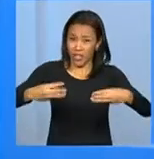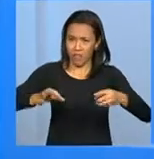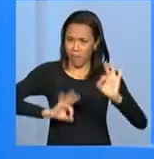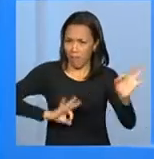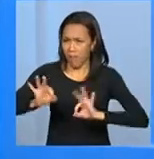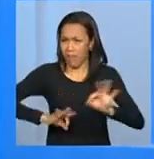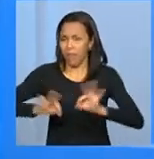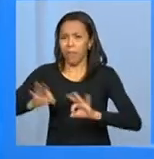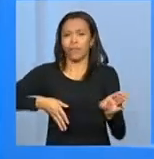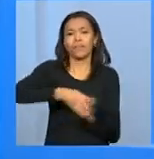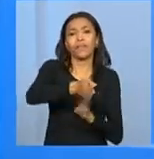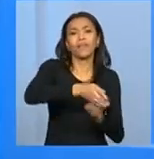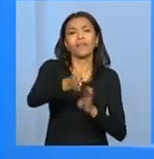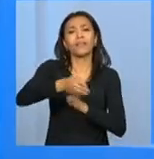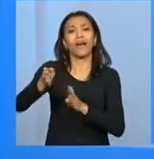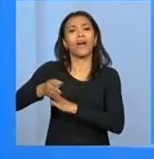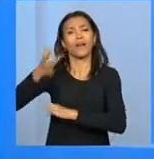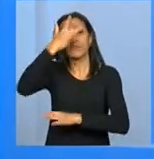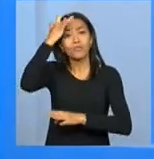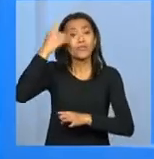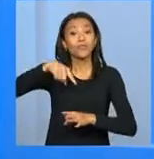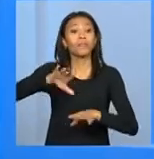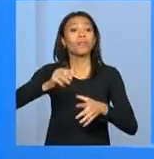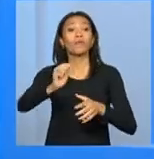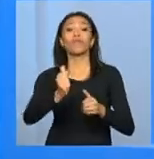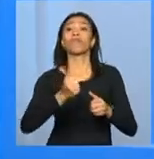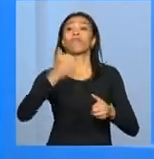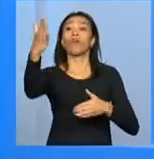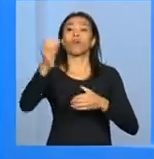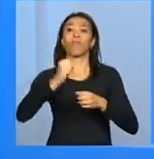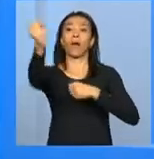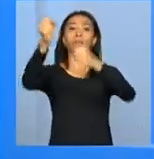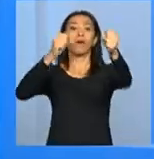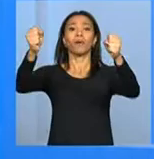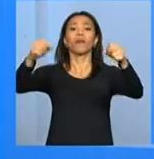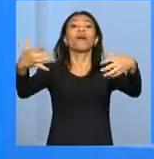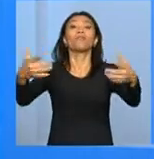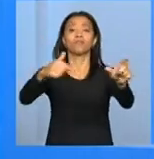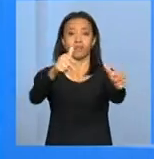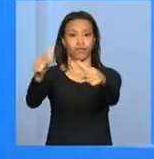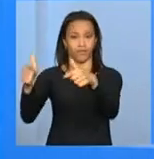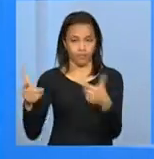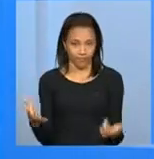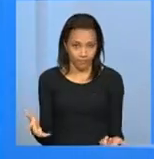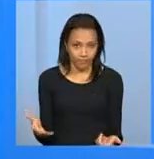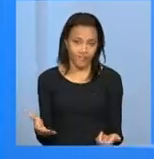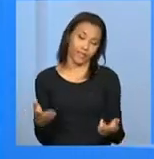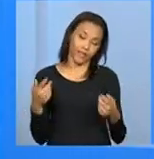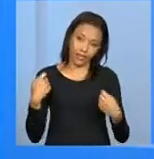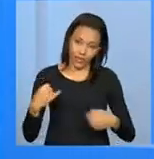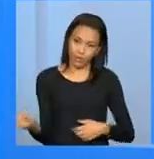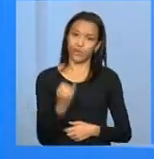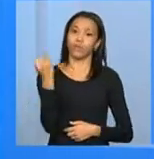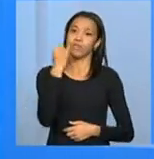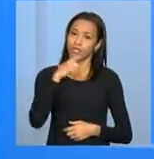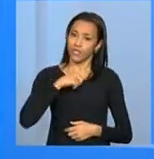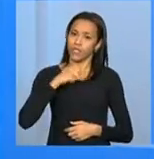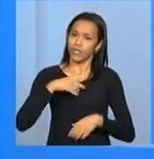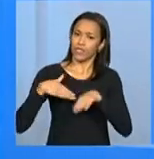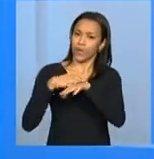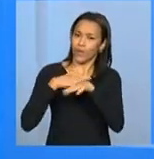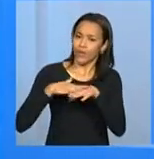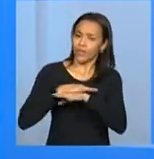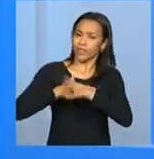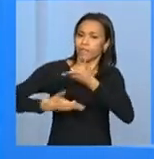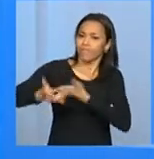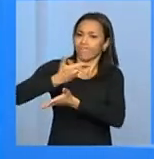qualificar essas pessoas, de repente elas saem e não tem mercado de trabalho. Então, é necessário que haja essa conversa, esse alinhamento, para que realmente